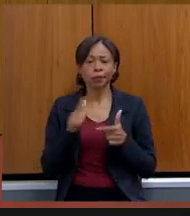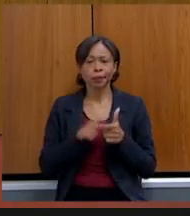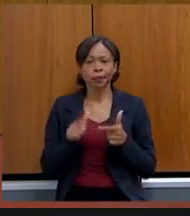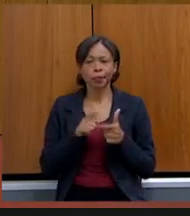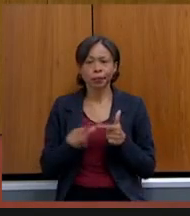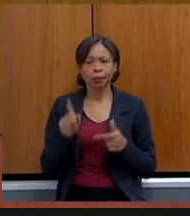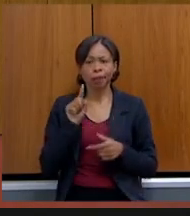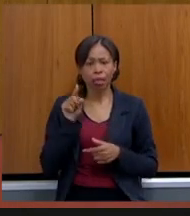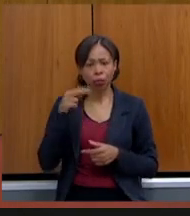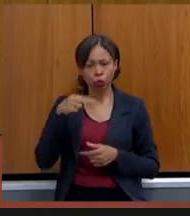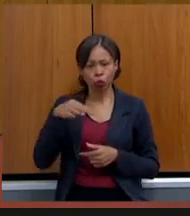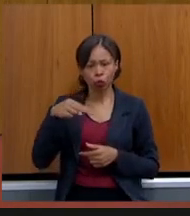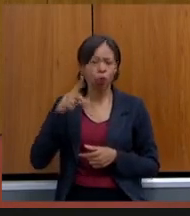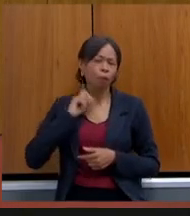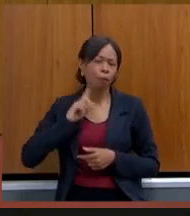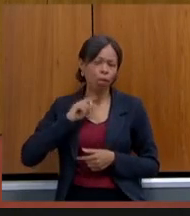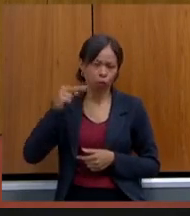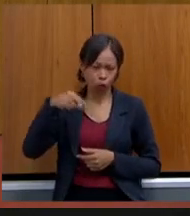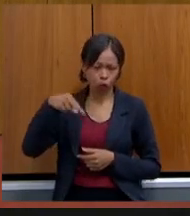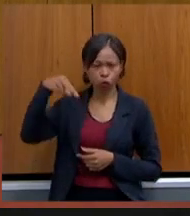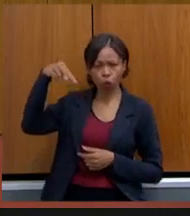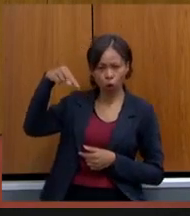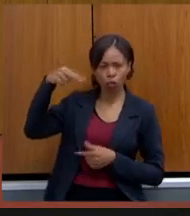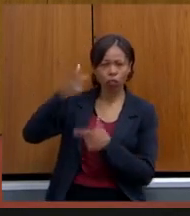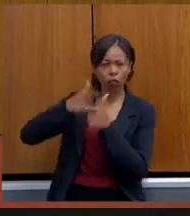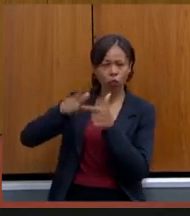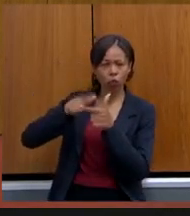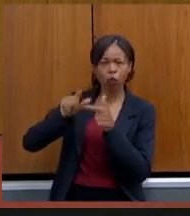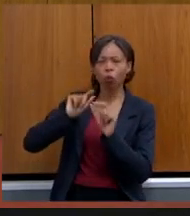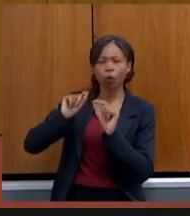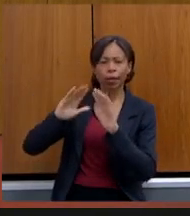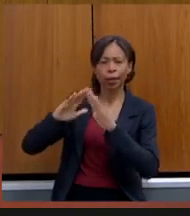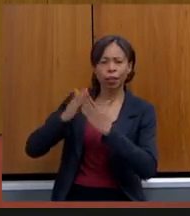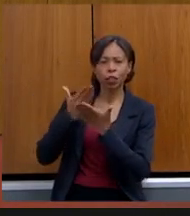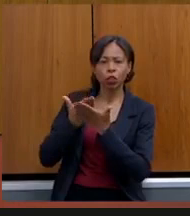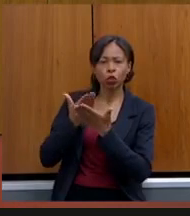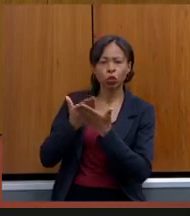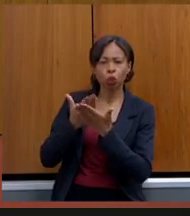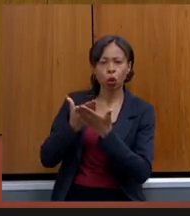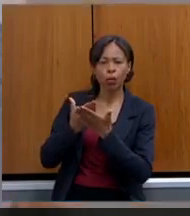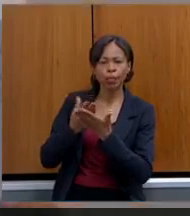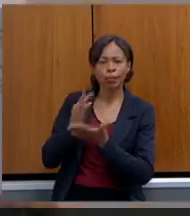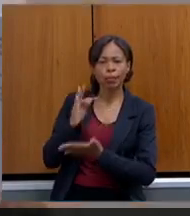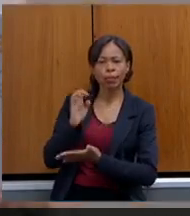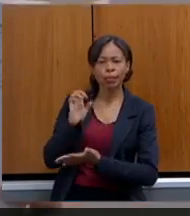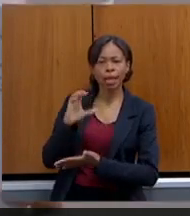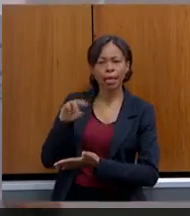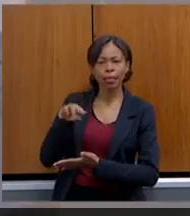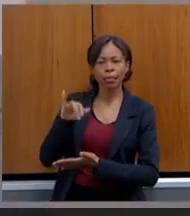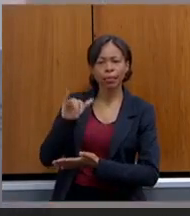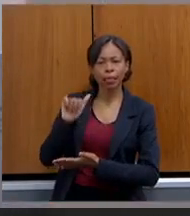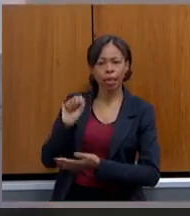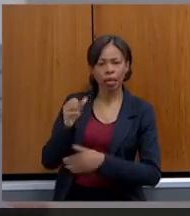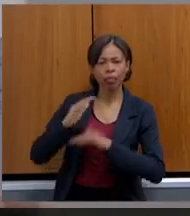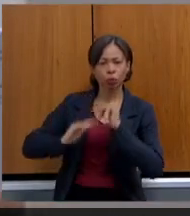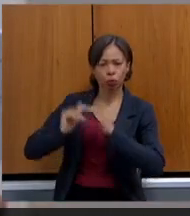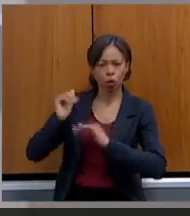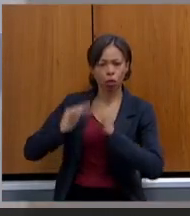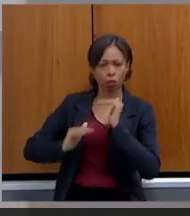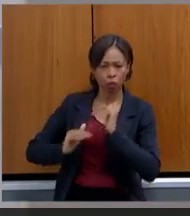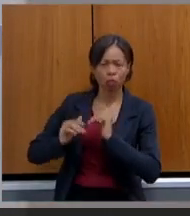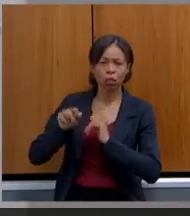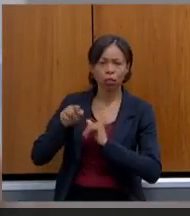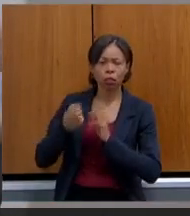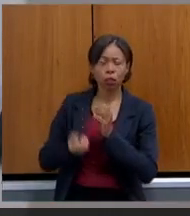lá no norte de Minas que são as escolas técnicas que foram construídas no e na tela um monte de uma ideia